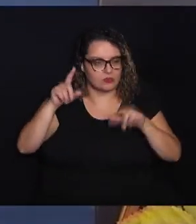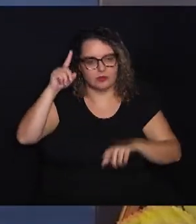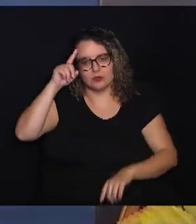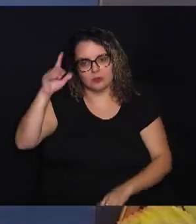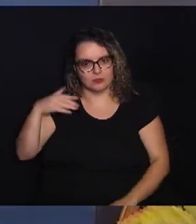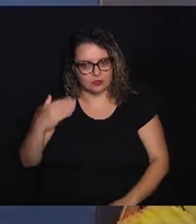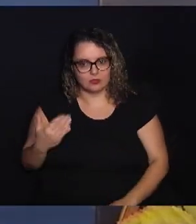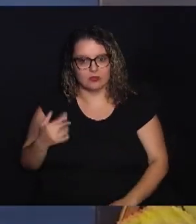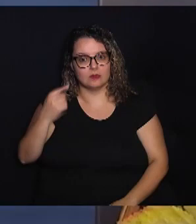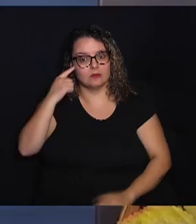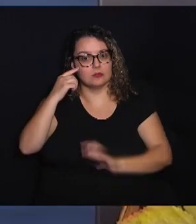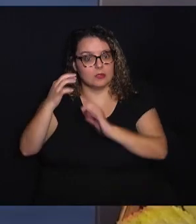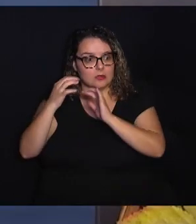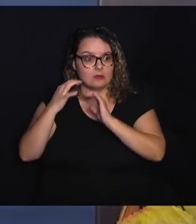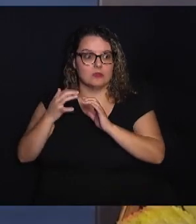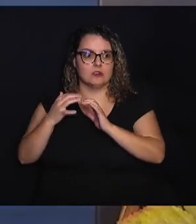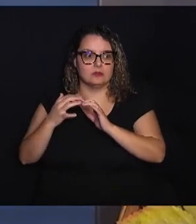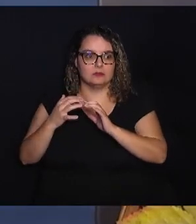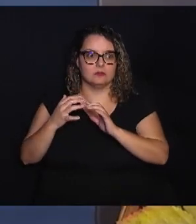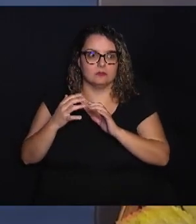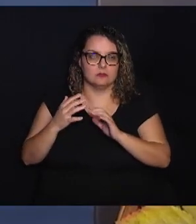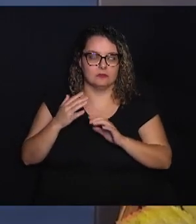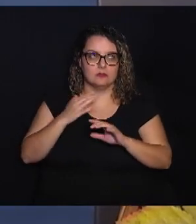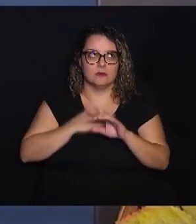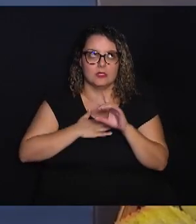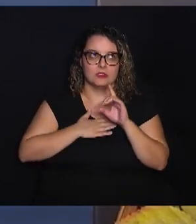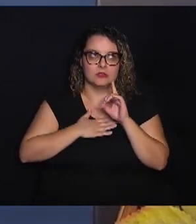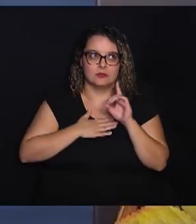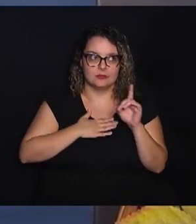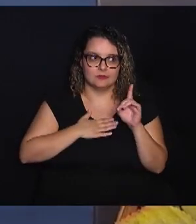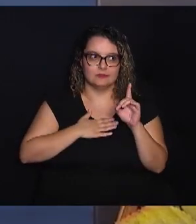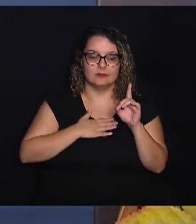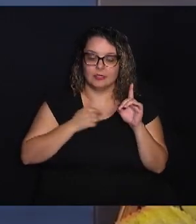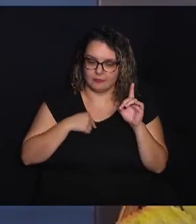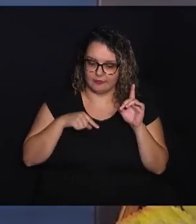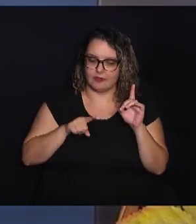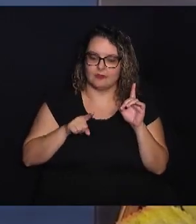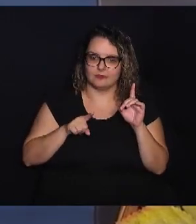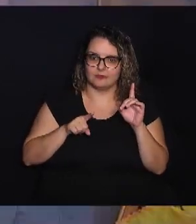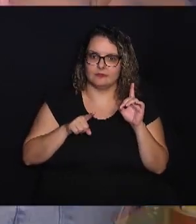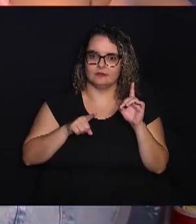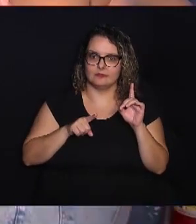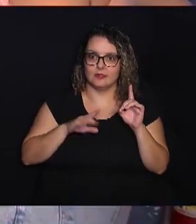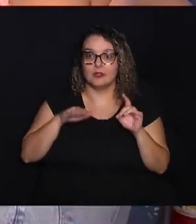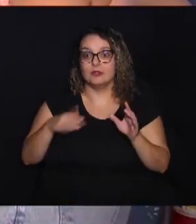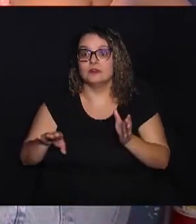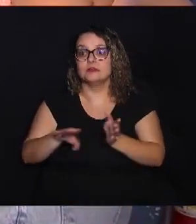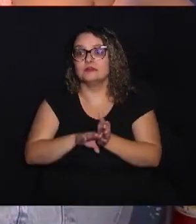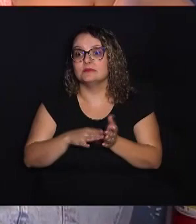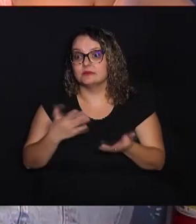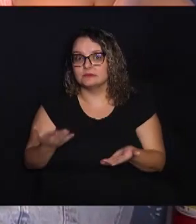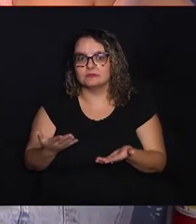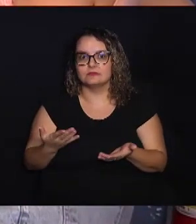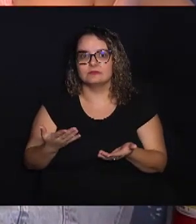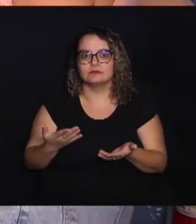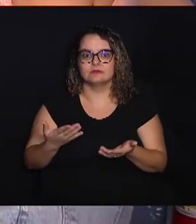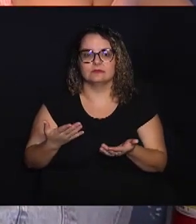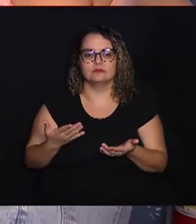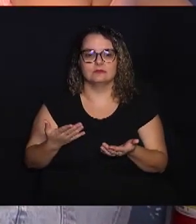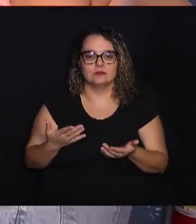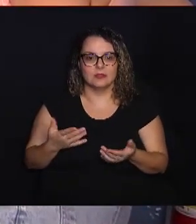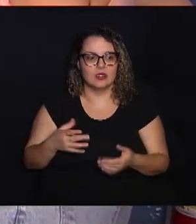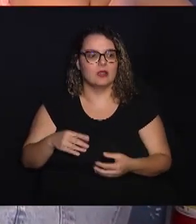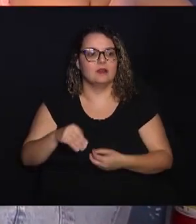e pensar, meu Deus, eu vou. A hora que você chega, você tá mesmo, aí você